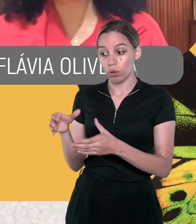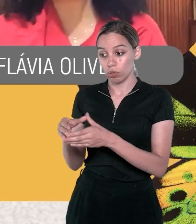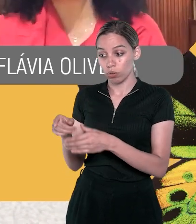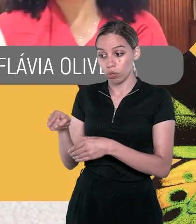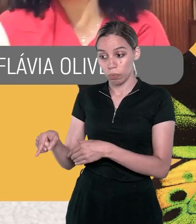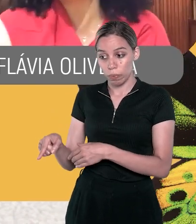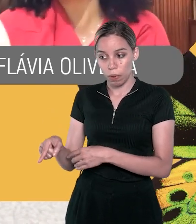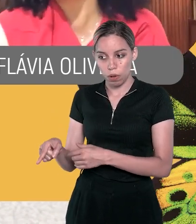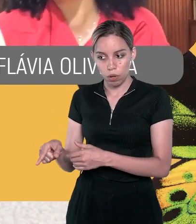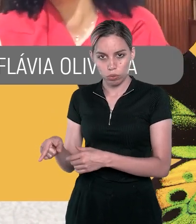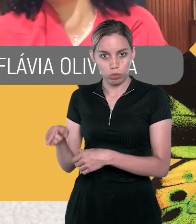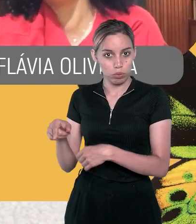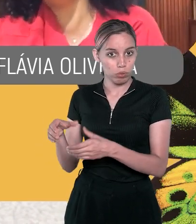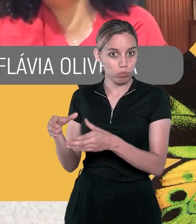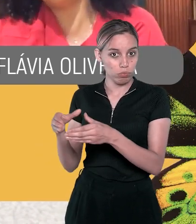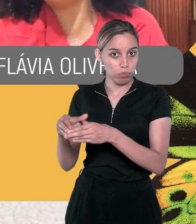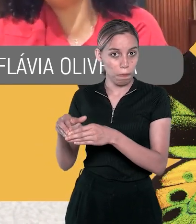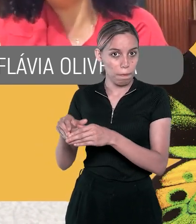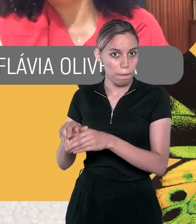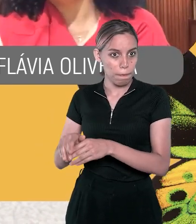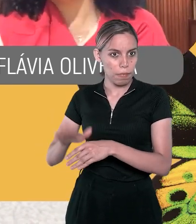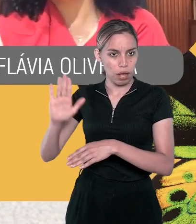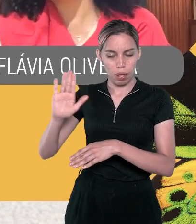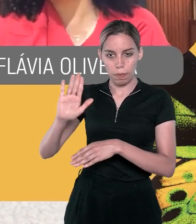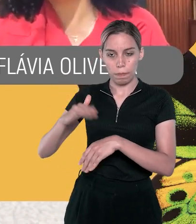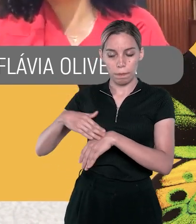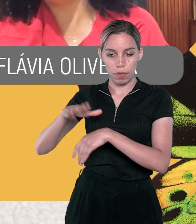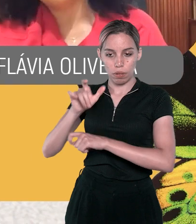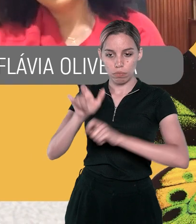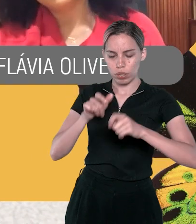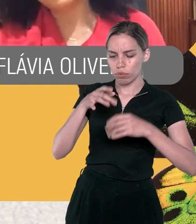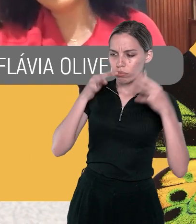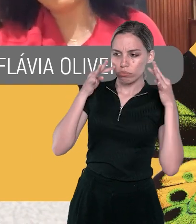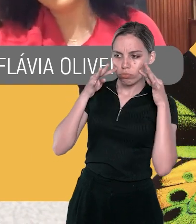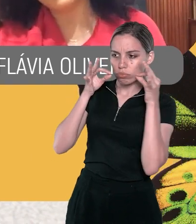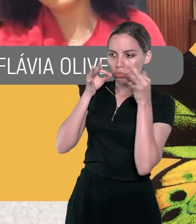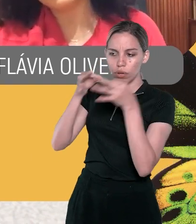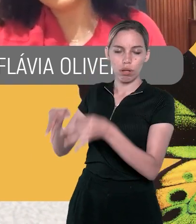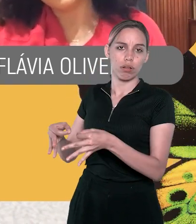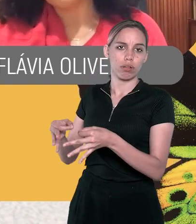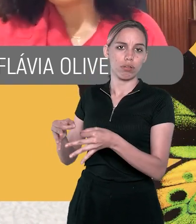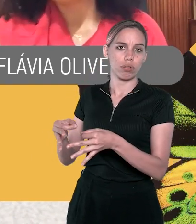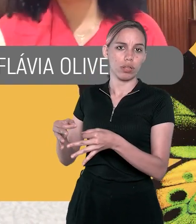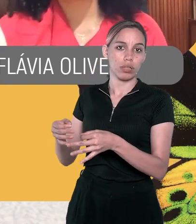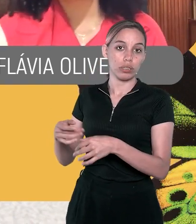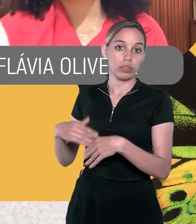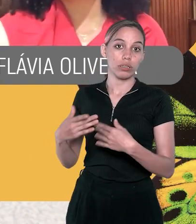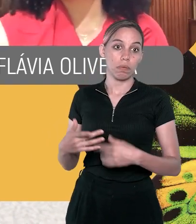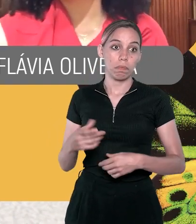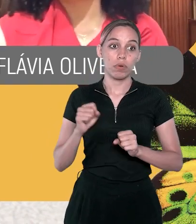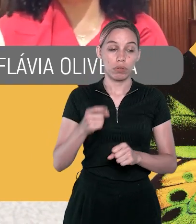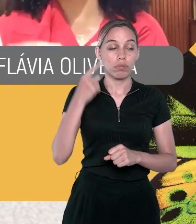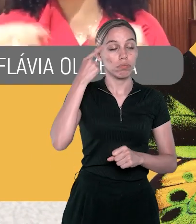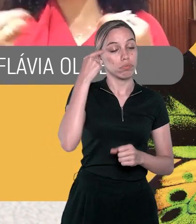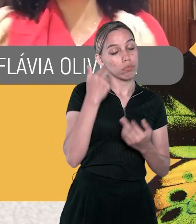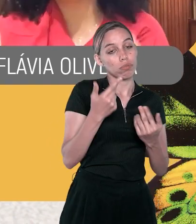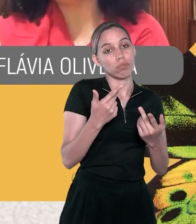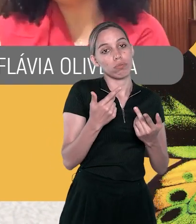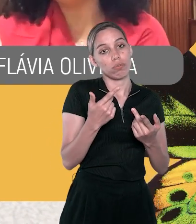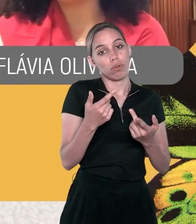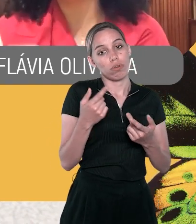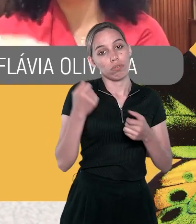pode pensar a mesma coisa na trajetória de construção da independência.